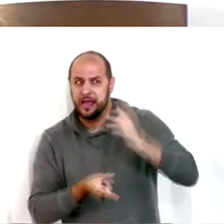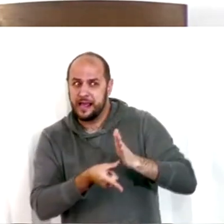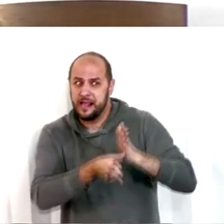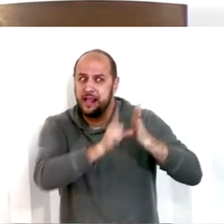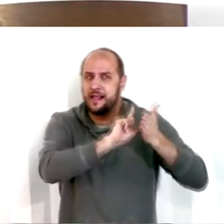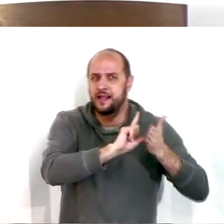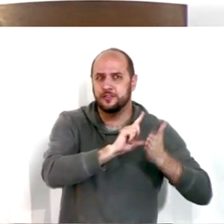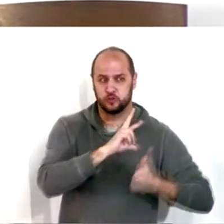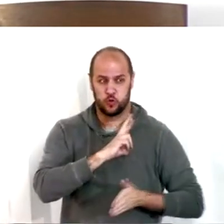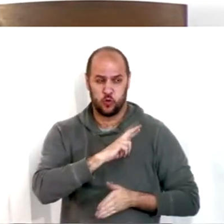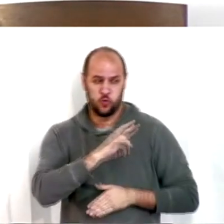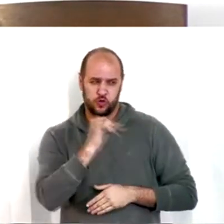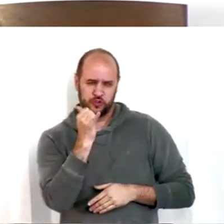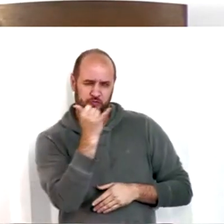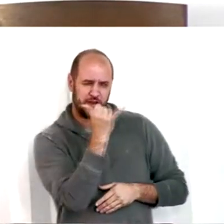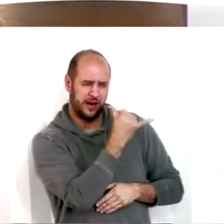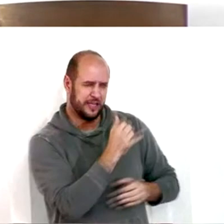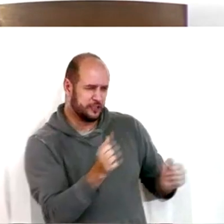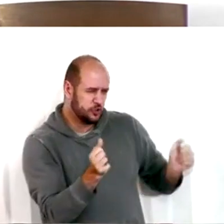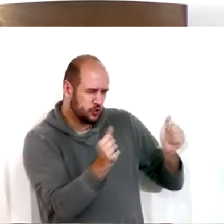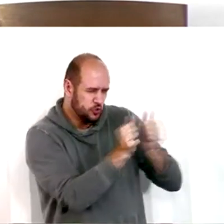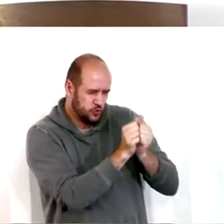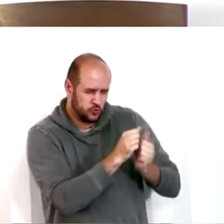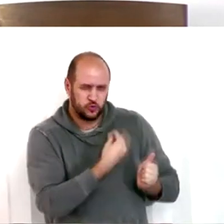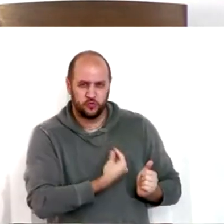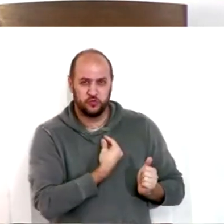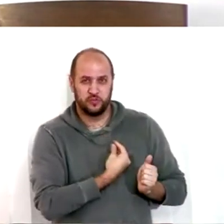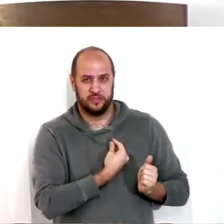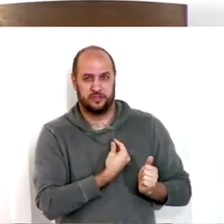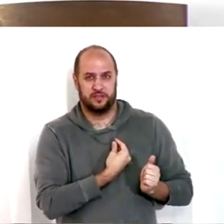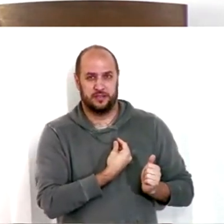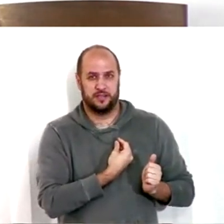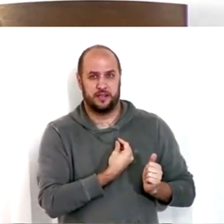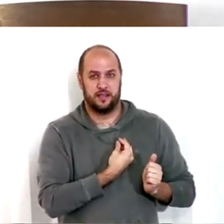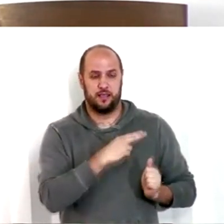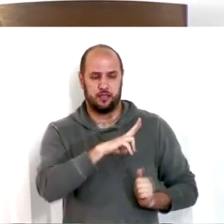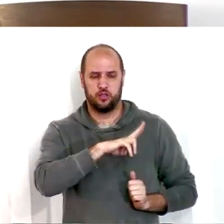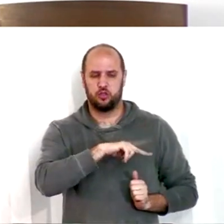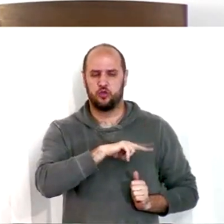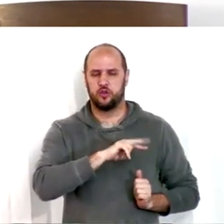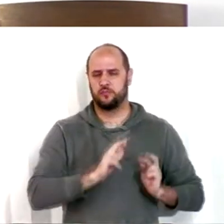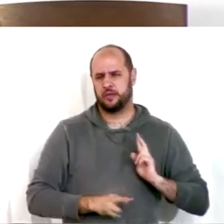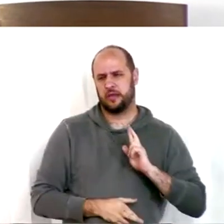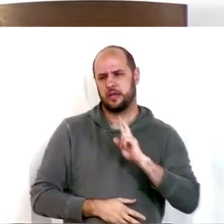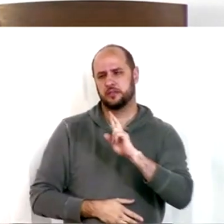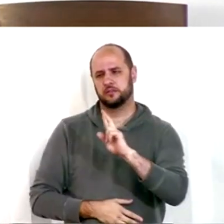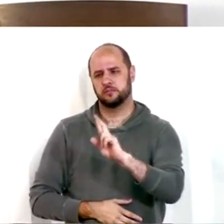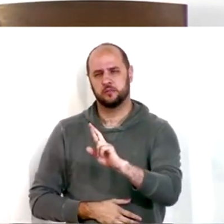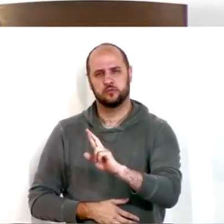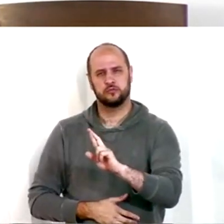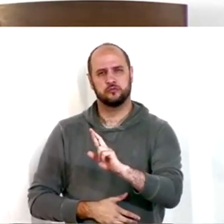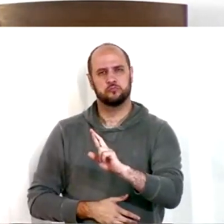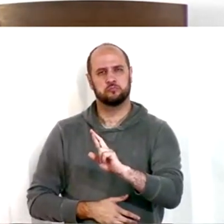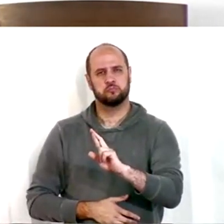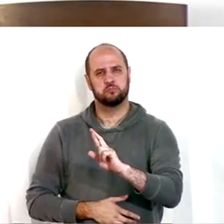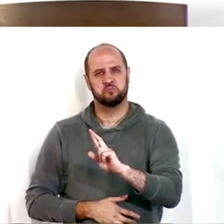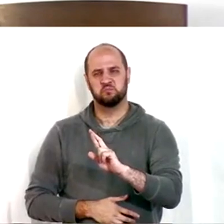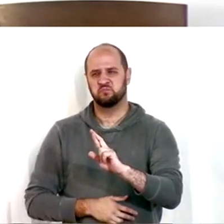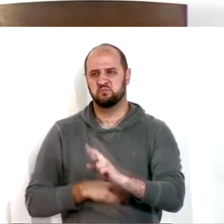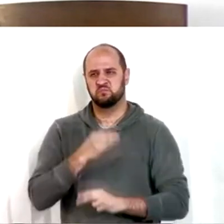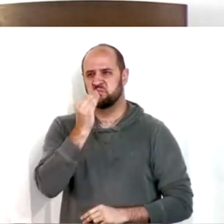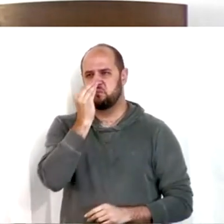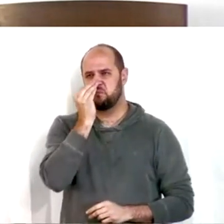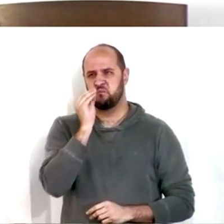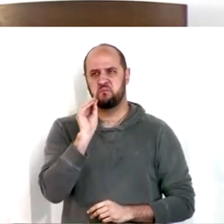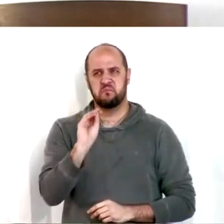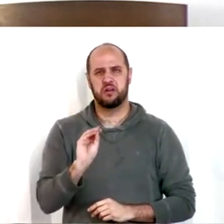bela de Ruth a Noemi, a reação de Noemi é simplesmente indiferença. Mas